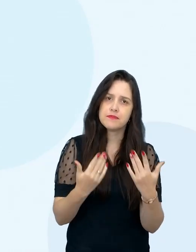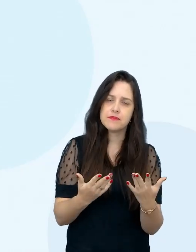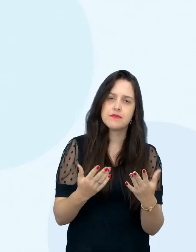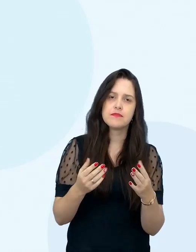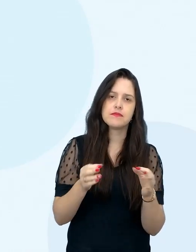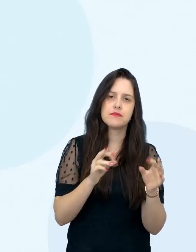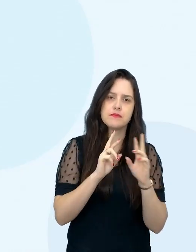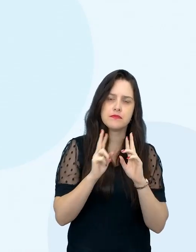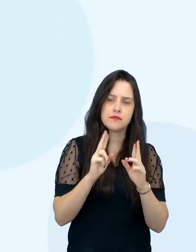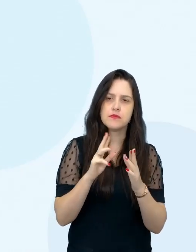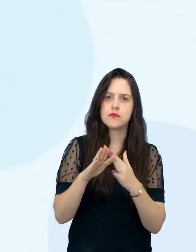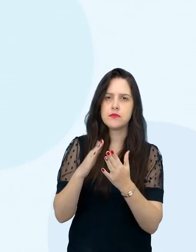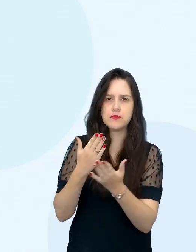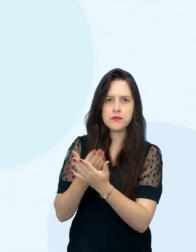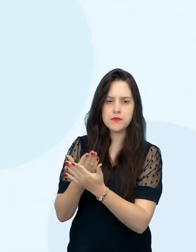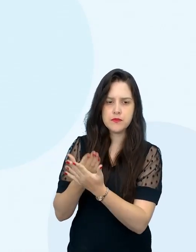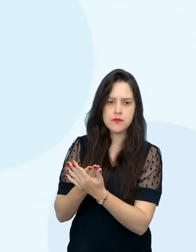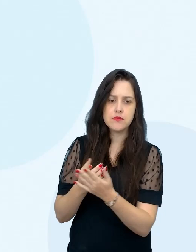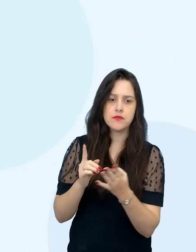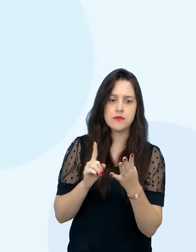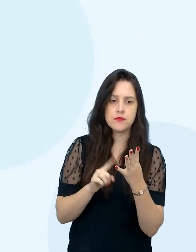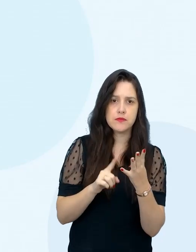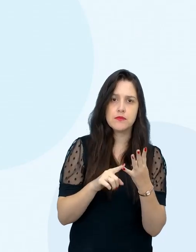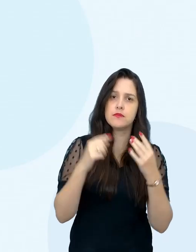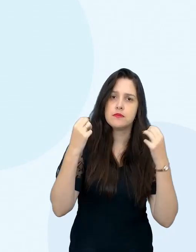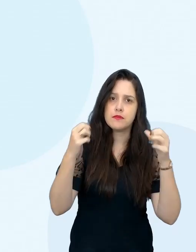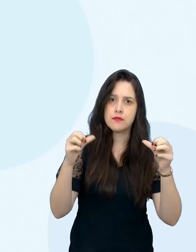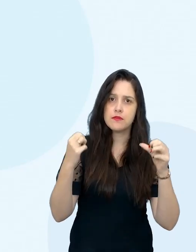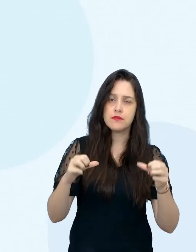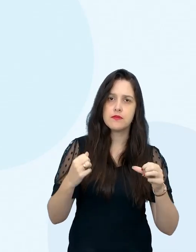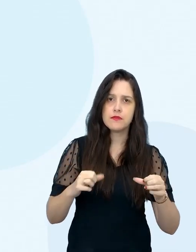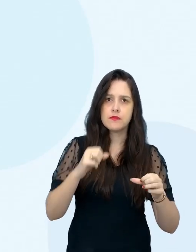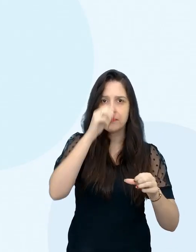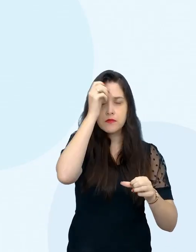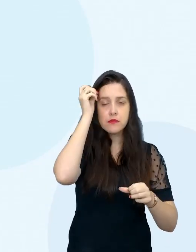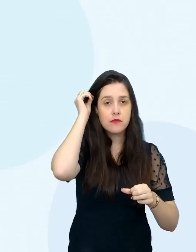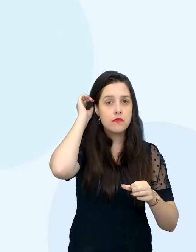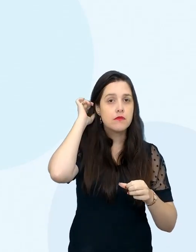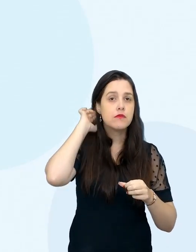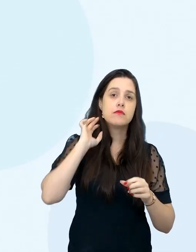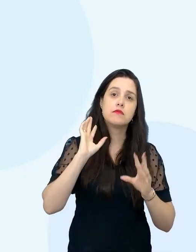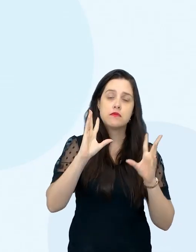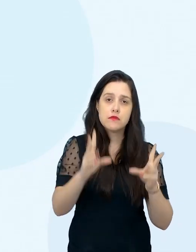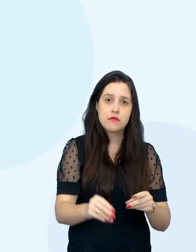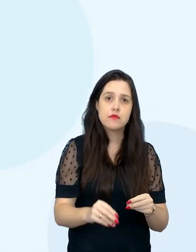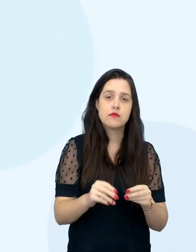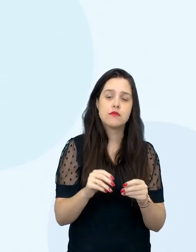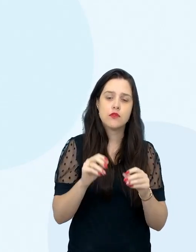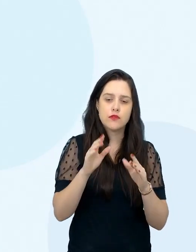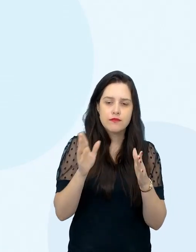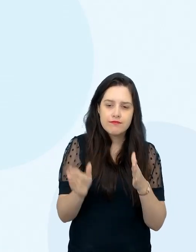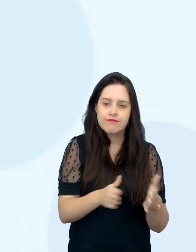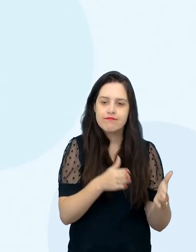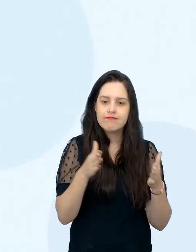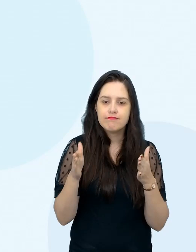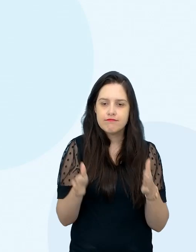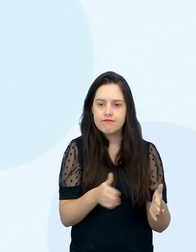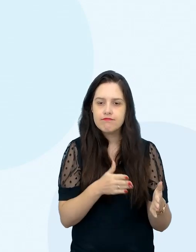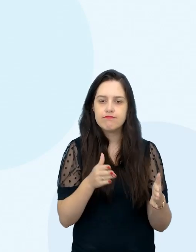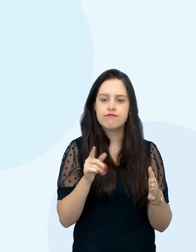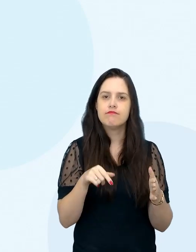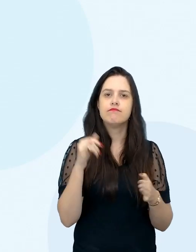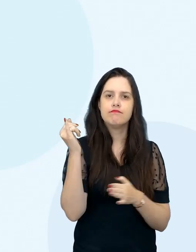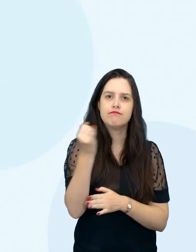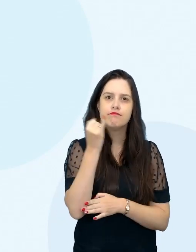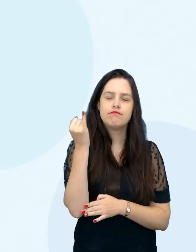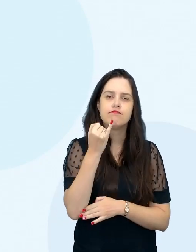solucionado pelos estudantes, e a avaliação que, na verdade, permeia aí todas as etapas, né? E é muito importante